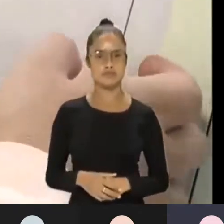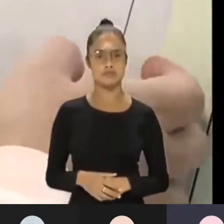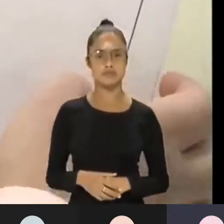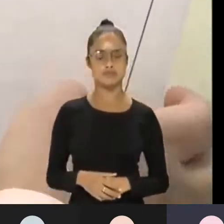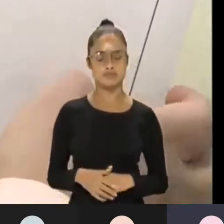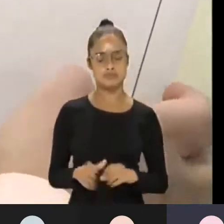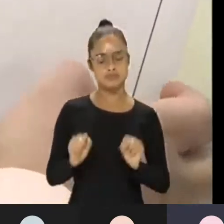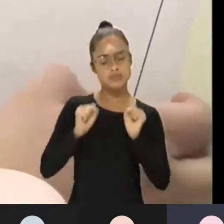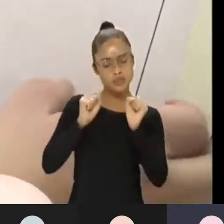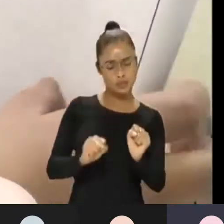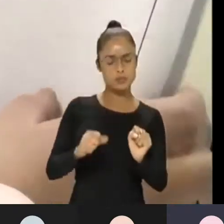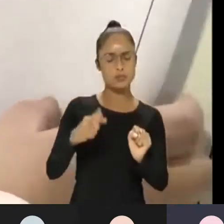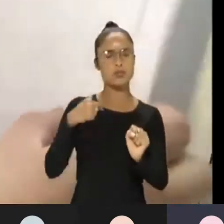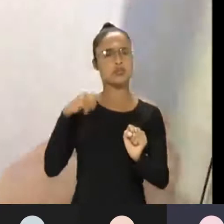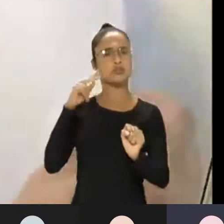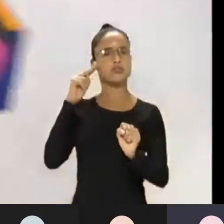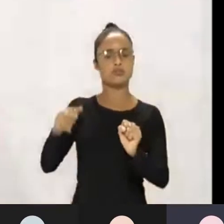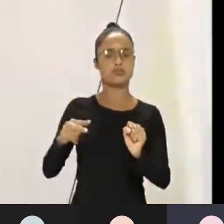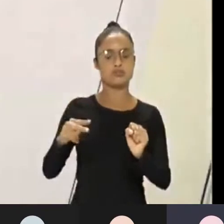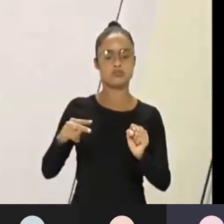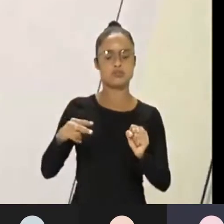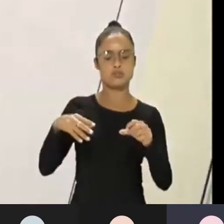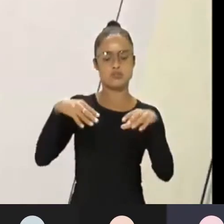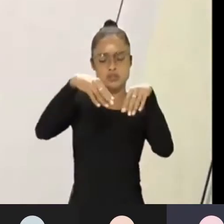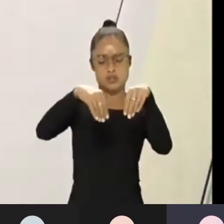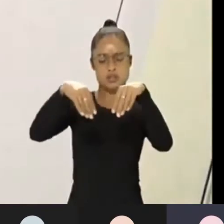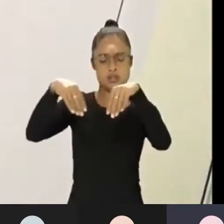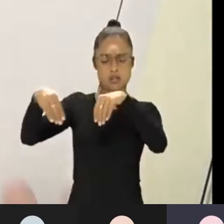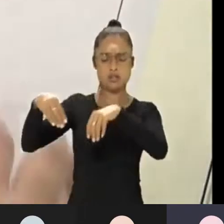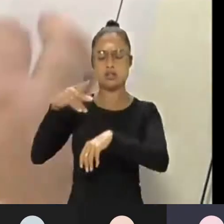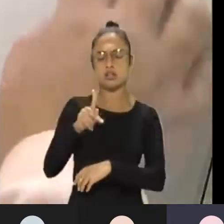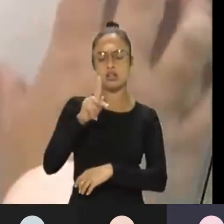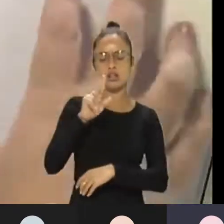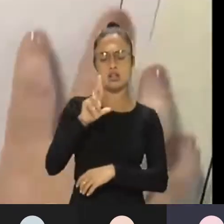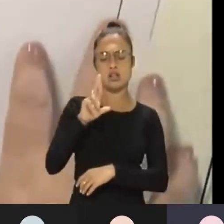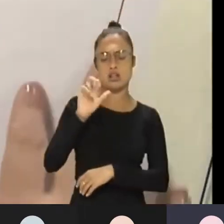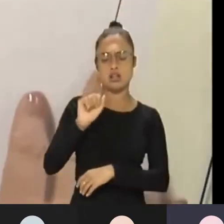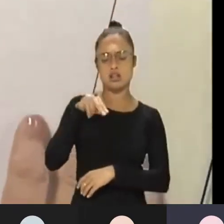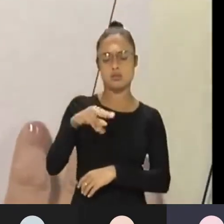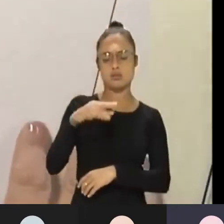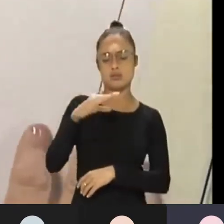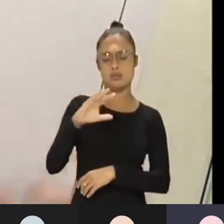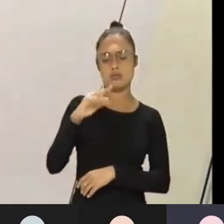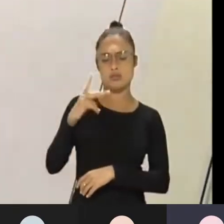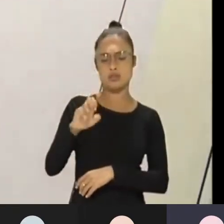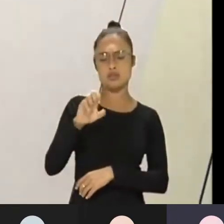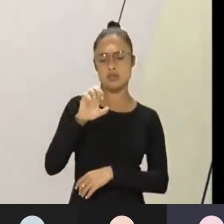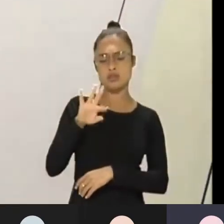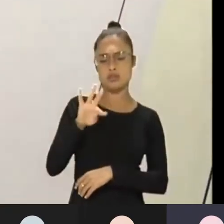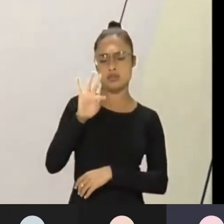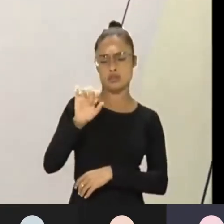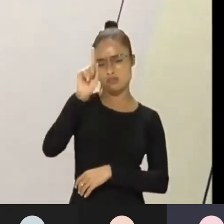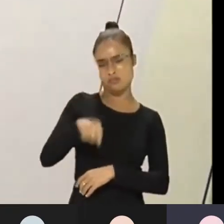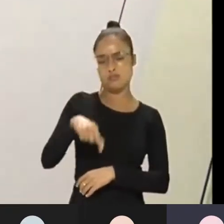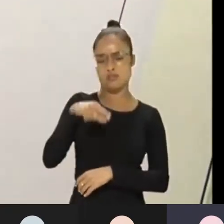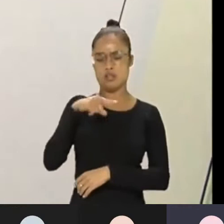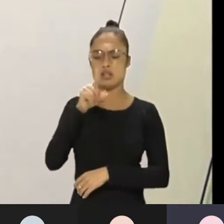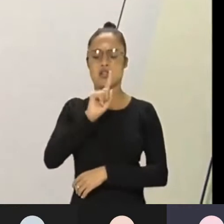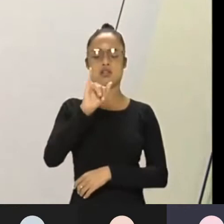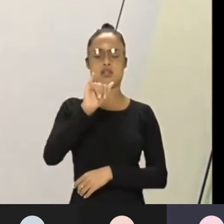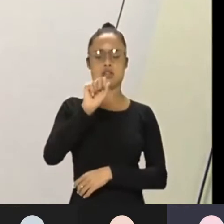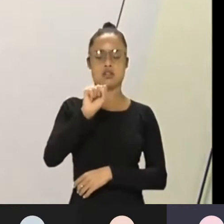Então, você pode preparar a prancheta. E eu vou mostrar outra forma que não seja só com a malha isométrica.